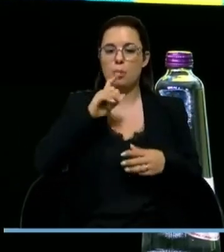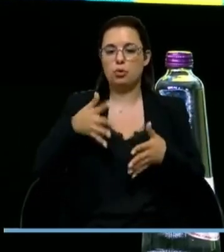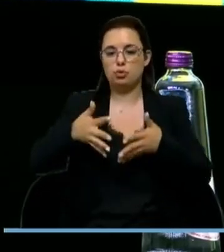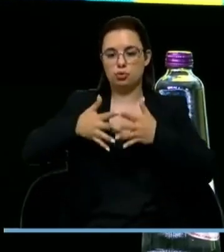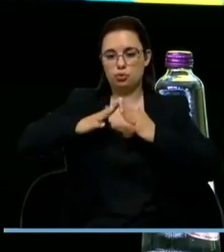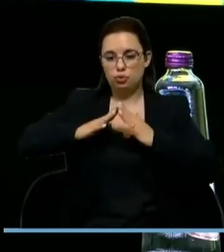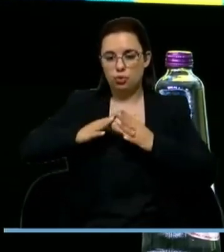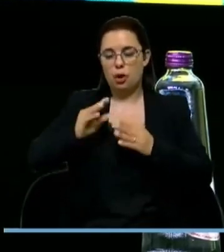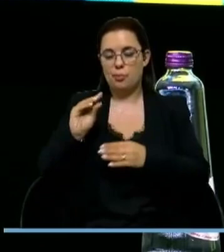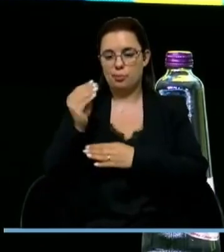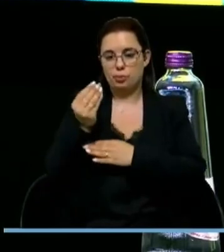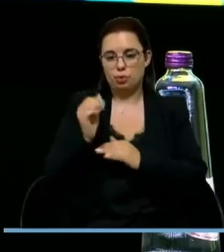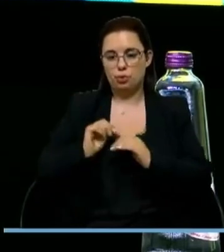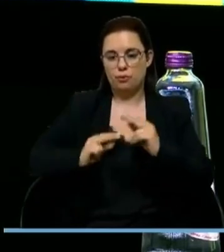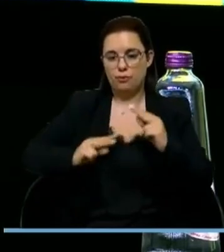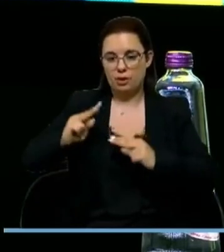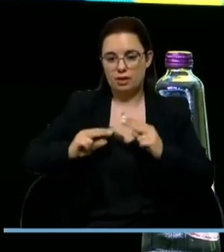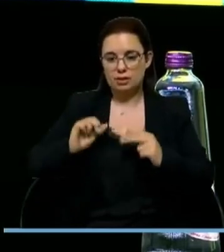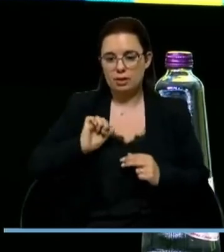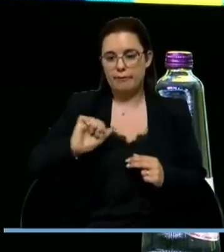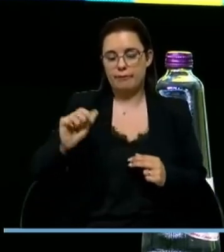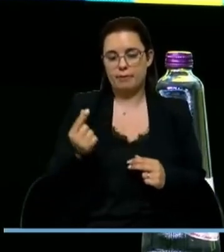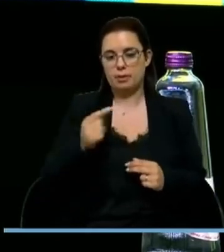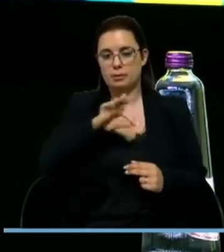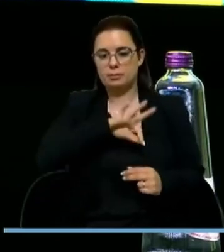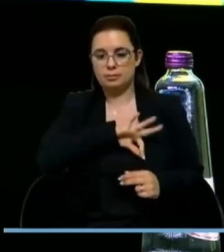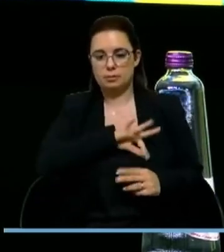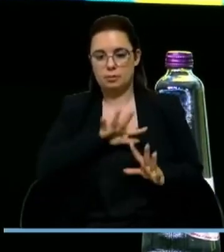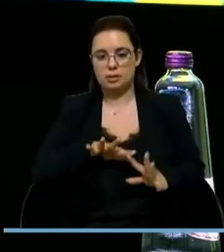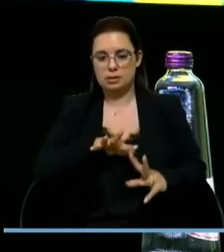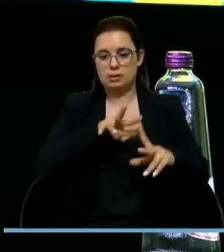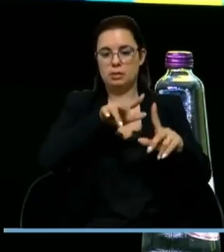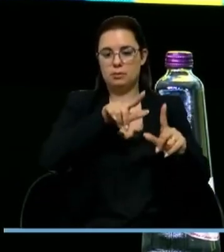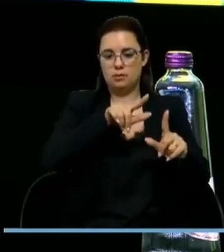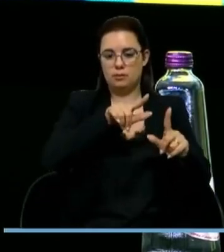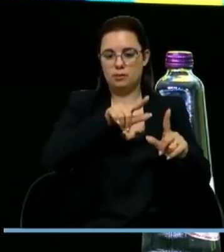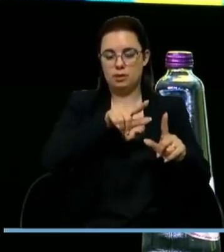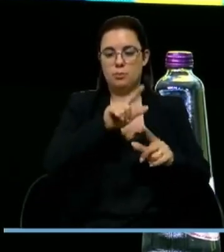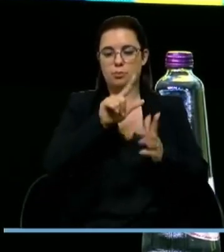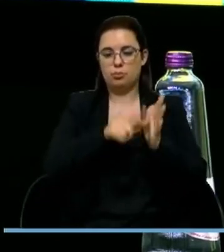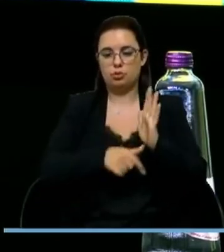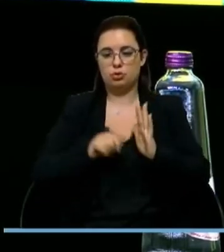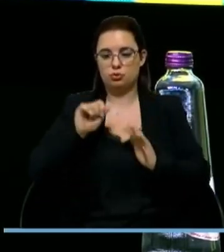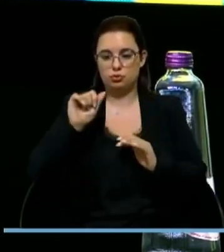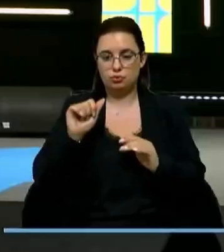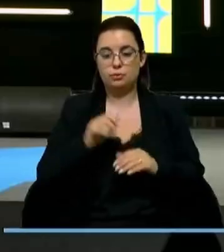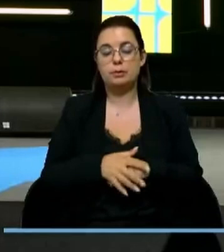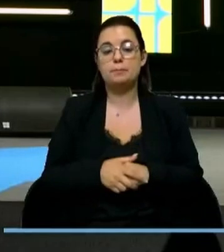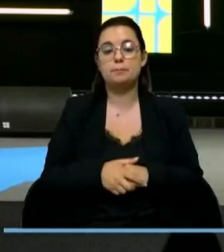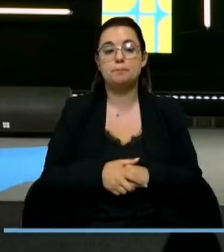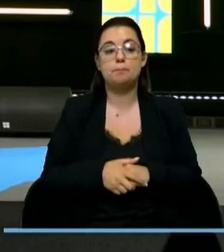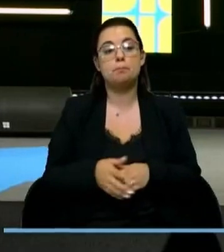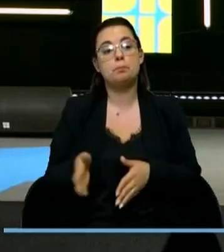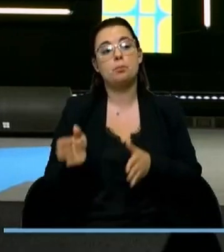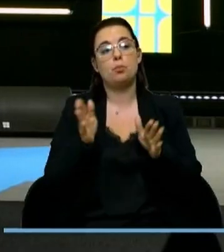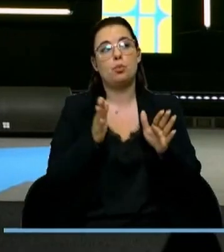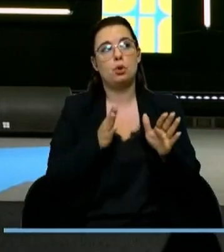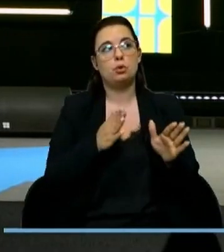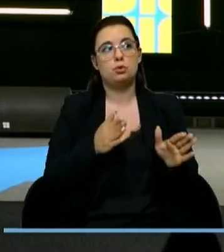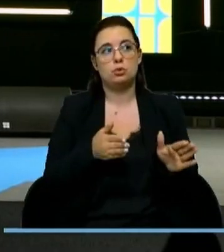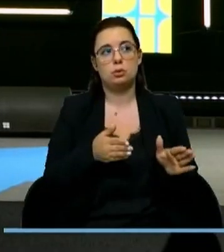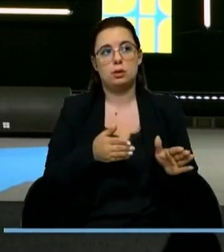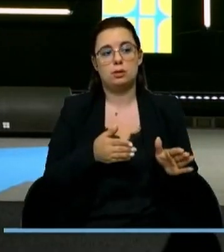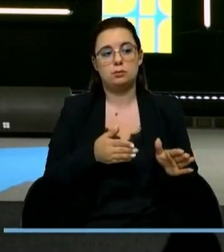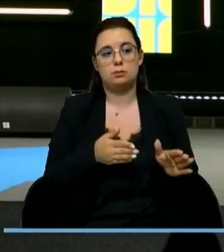o seu produto financeiro e obter financiamento para desenvolver os seus projetos. Por outro lado,